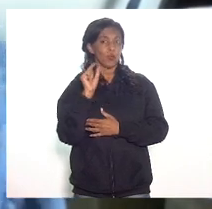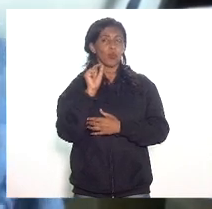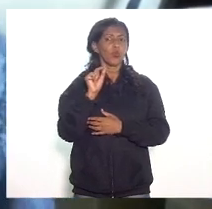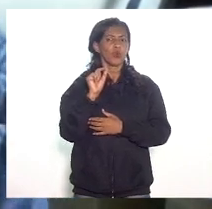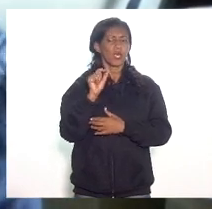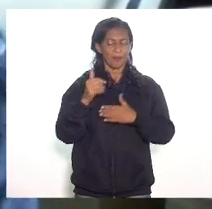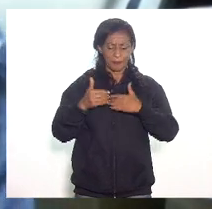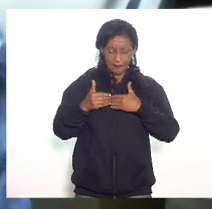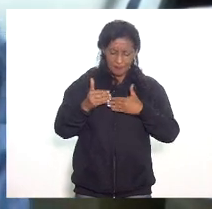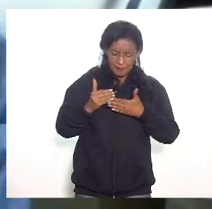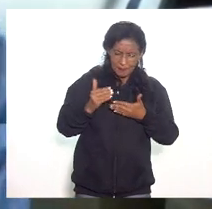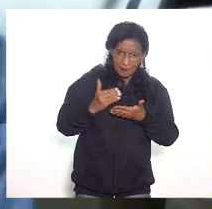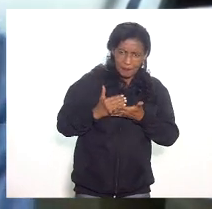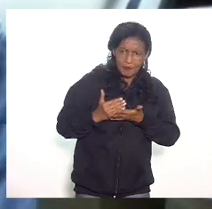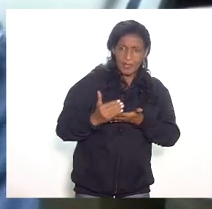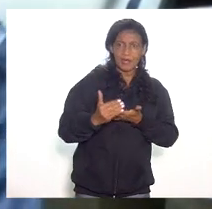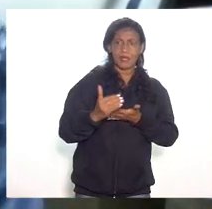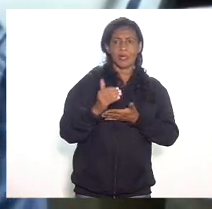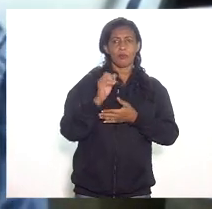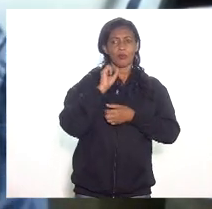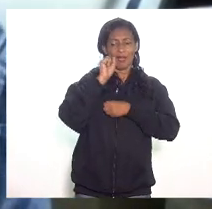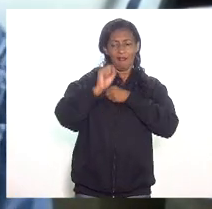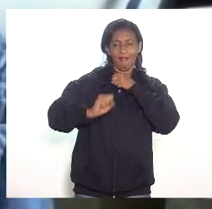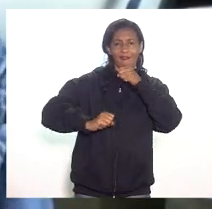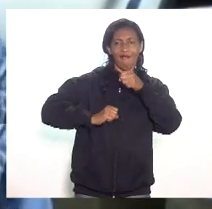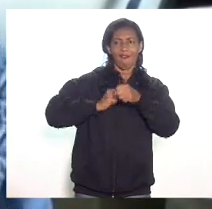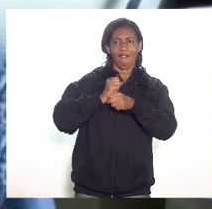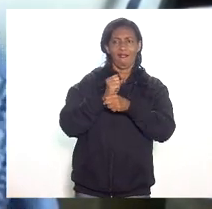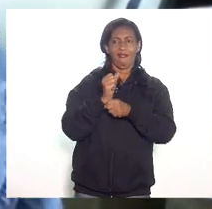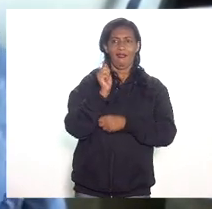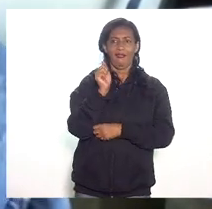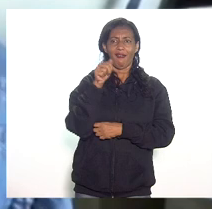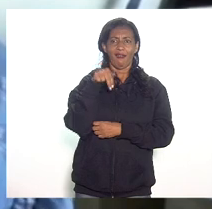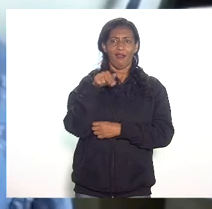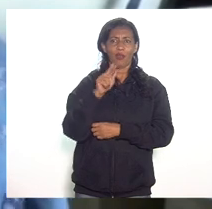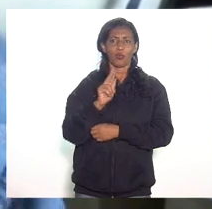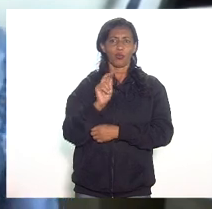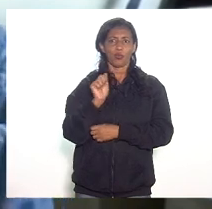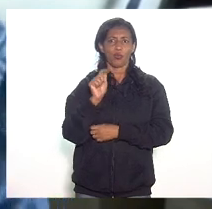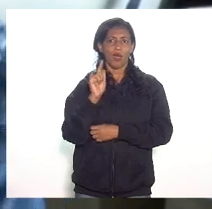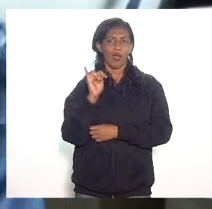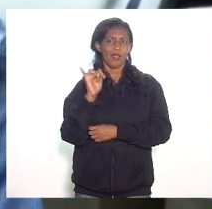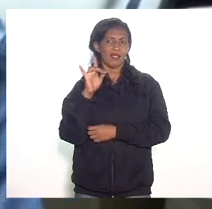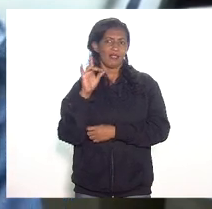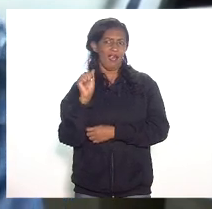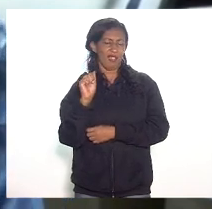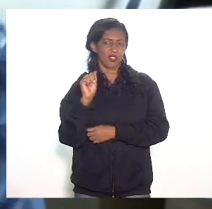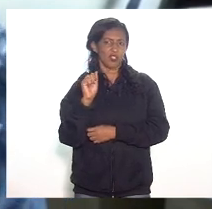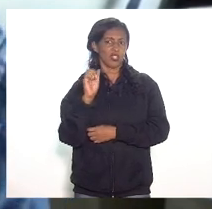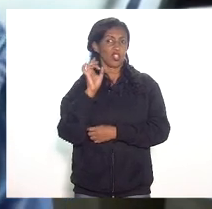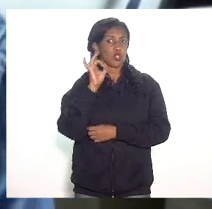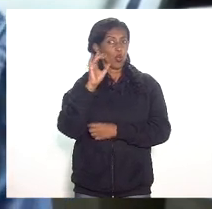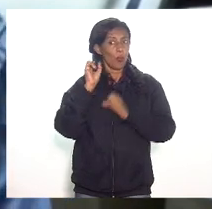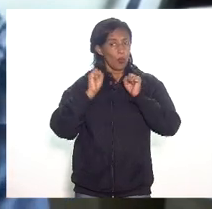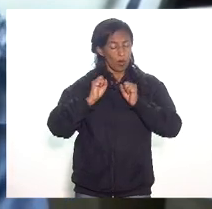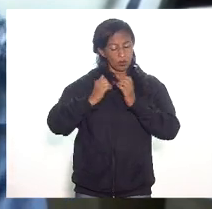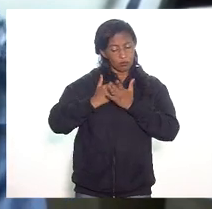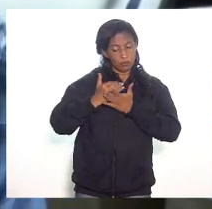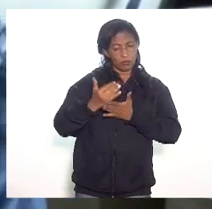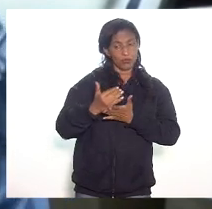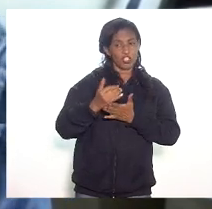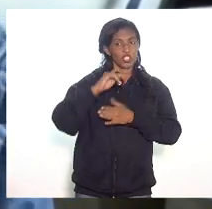Esse projeto só pode viger em 1º de janeiro de 2022, porque